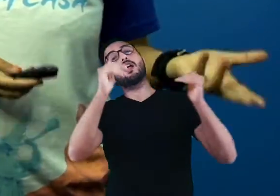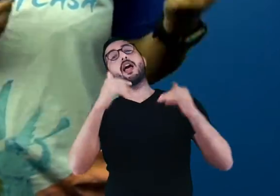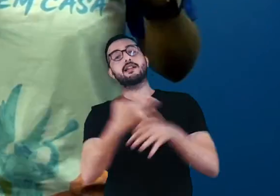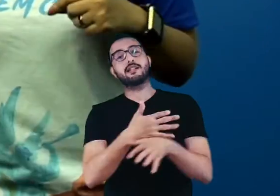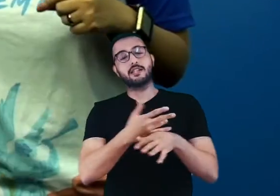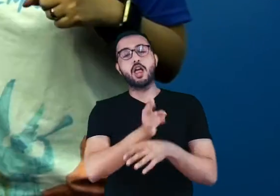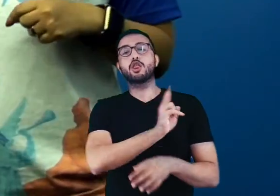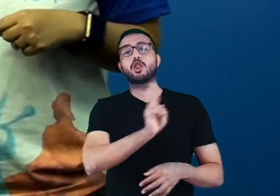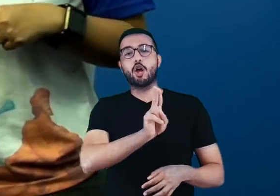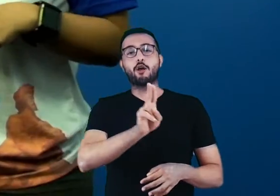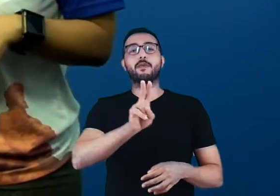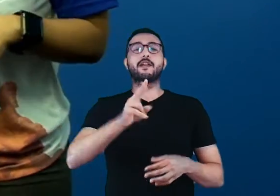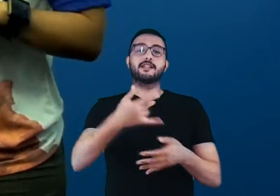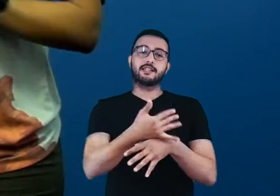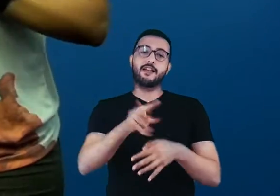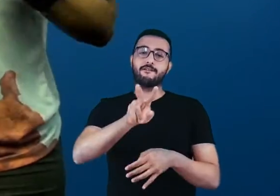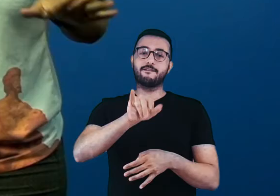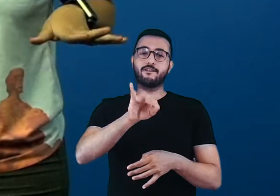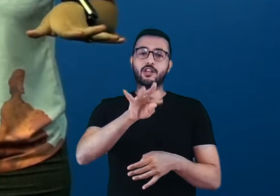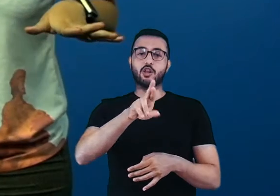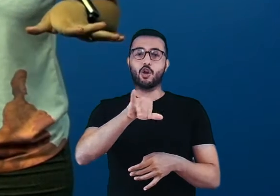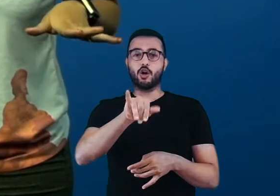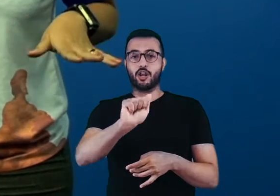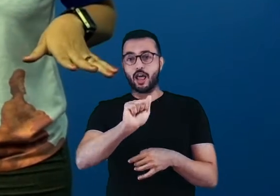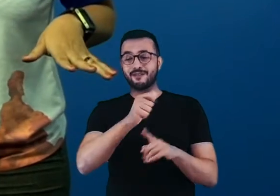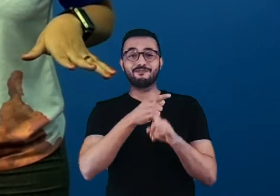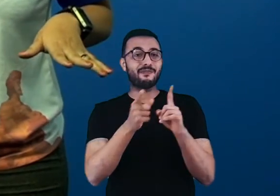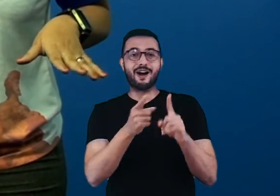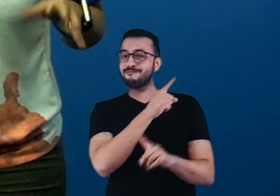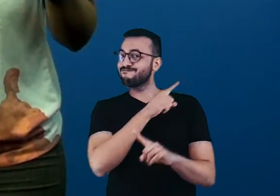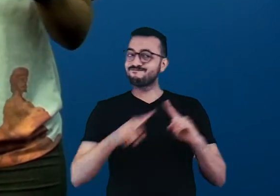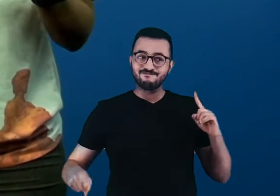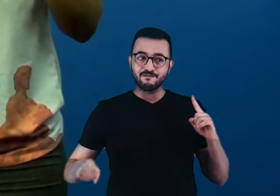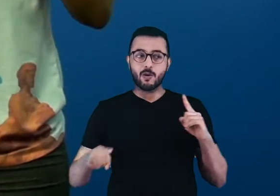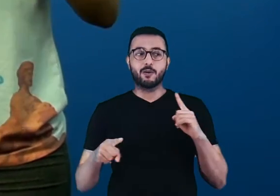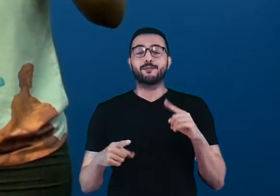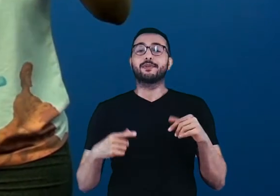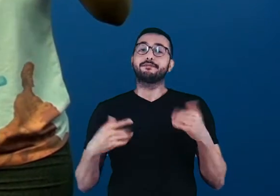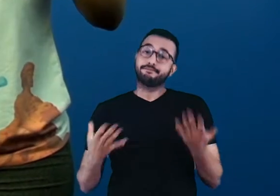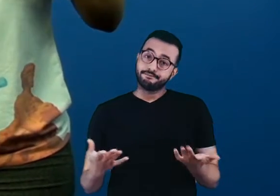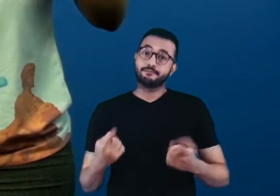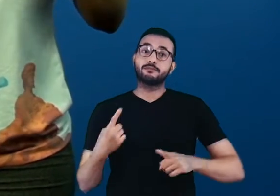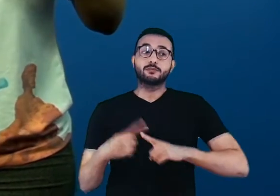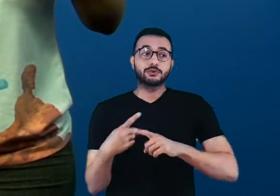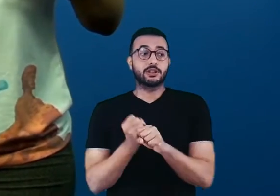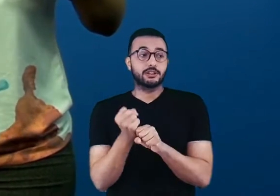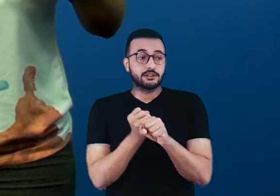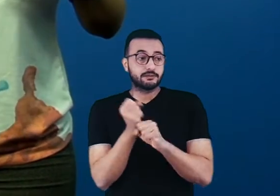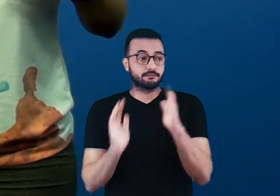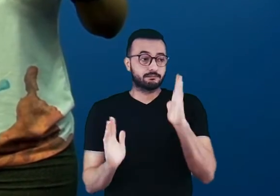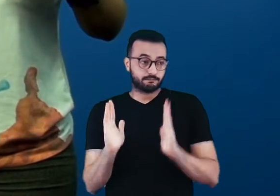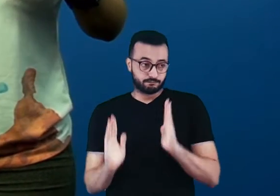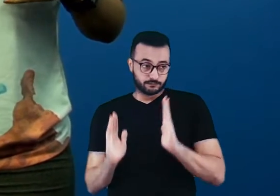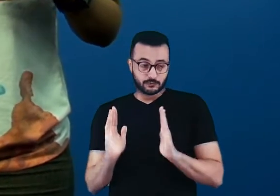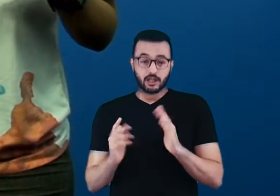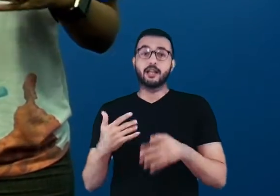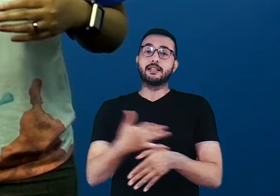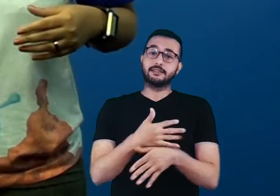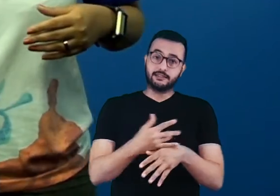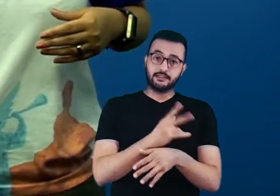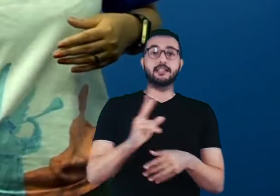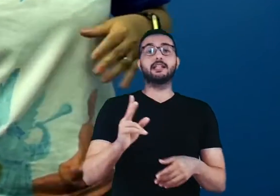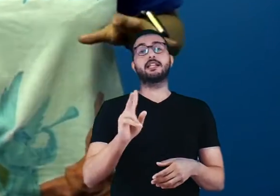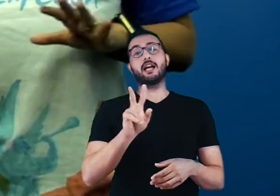cidade e ganhou o nome de Cidade da Vitória, a princípio não foi permitido, né? Quer dizer, por um bom tempo ela se chamou Cidade da